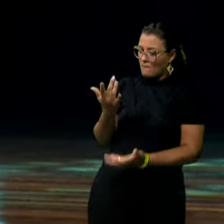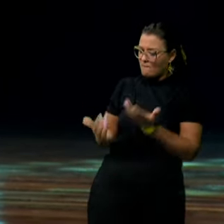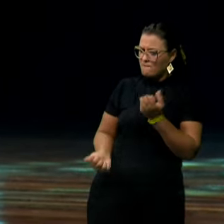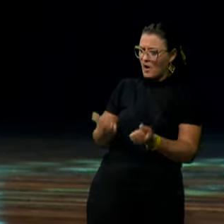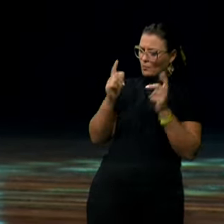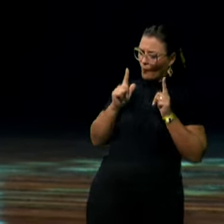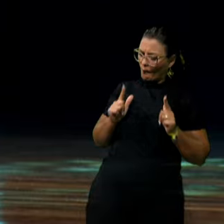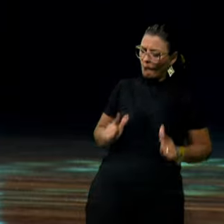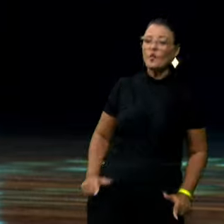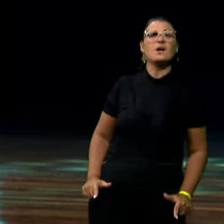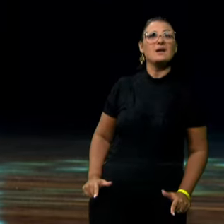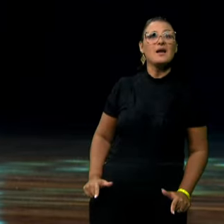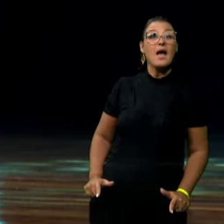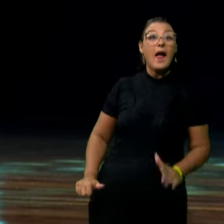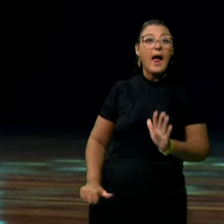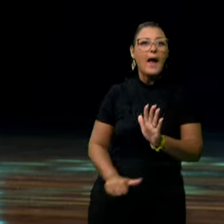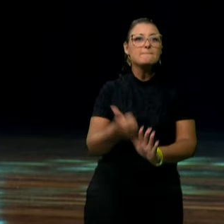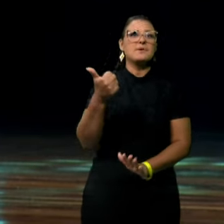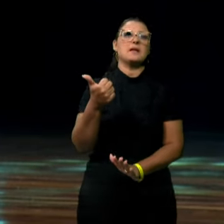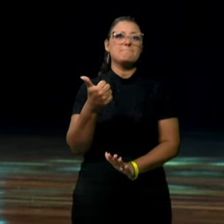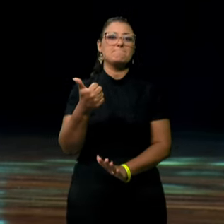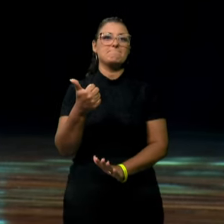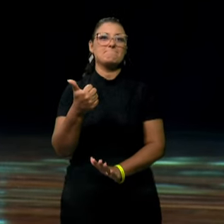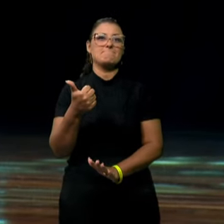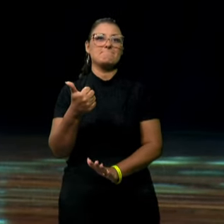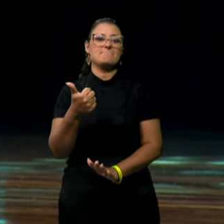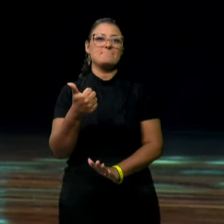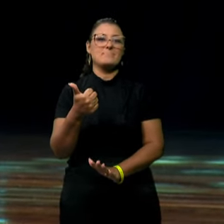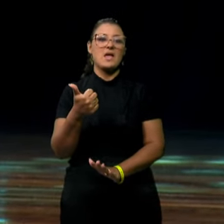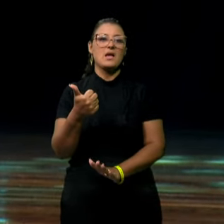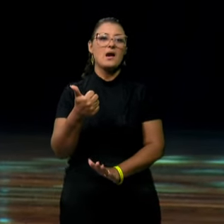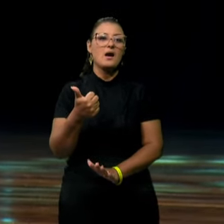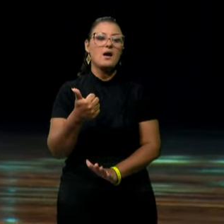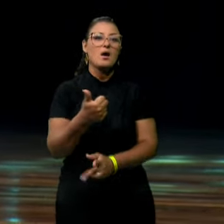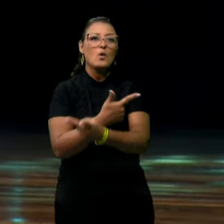é a primeira lição da guerra e da Batalha